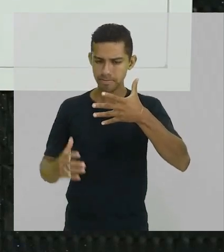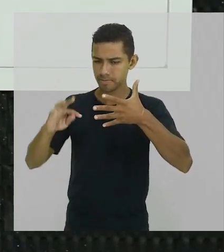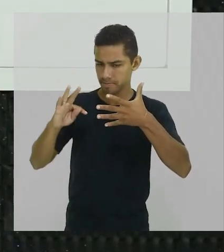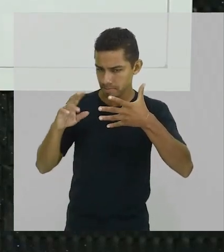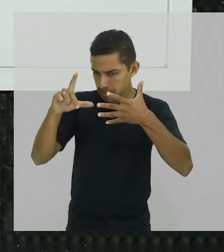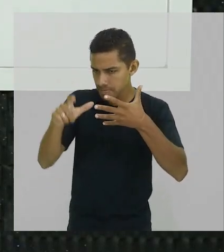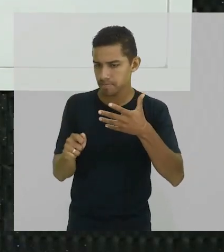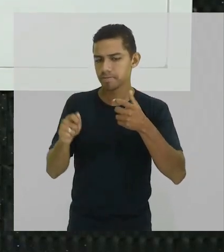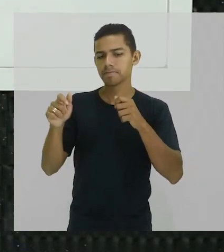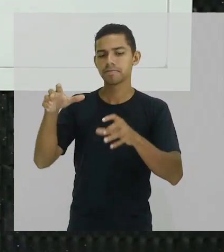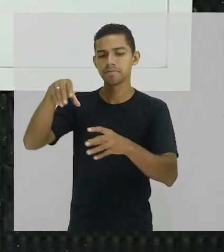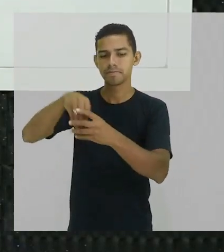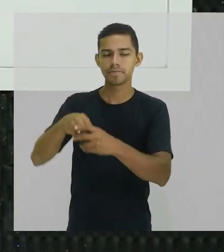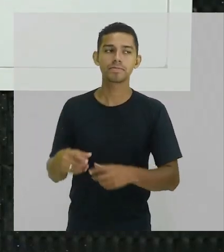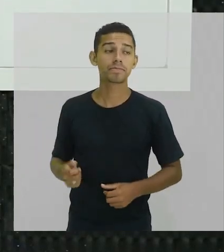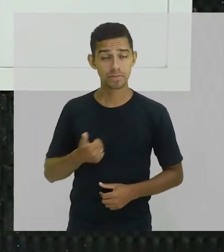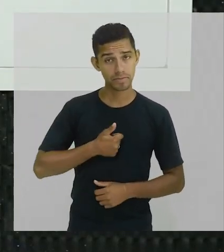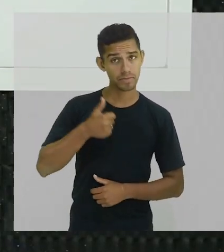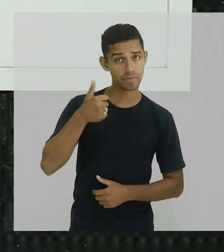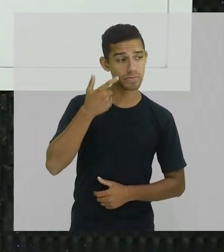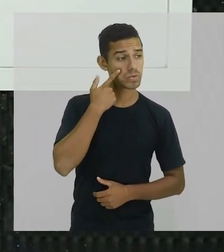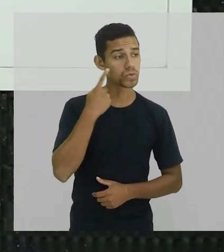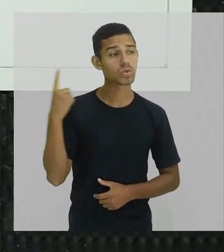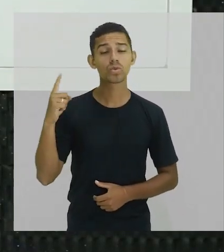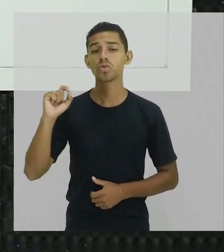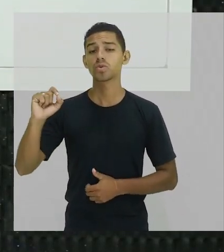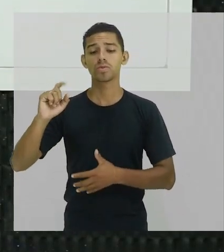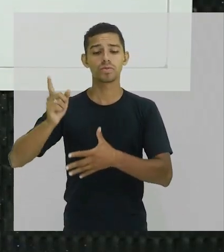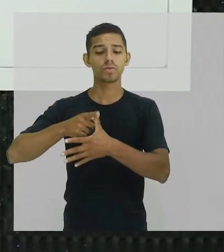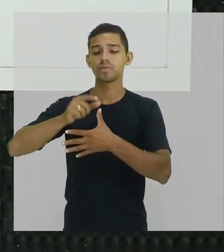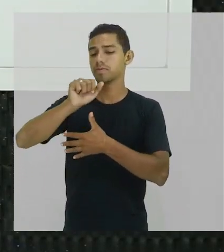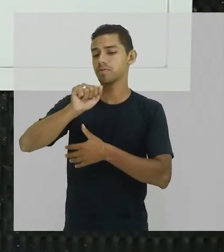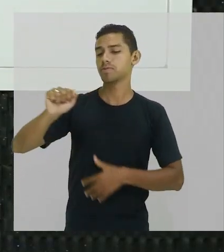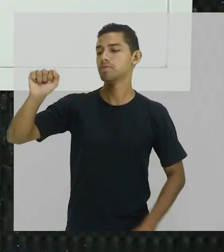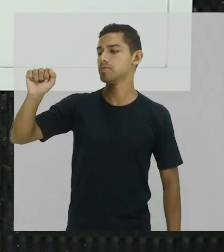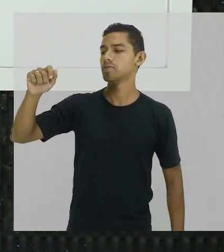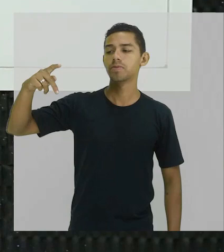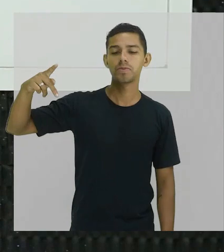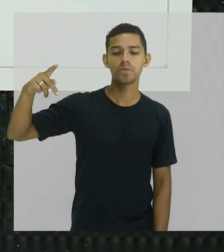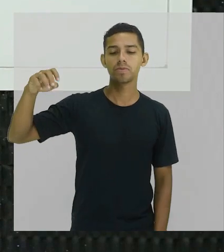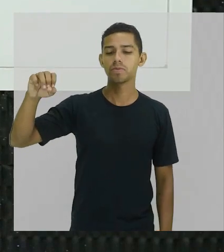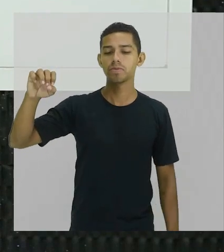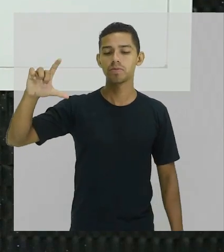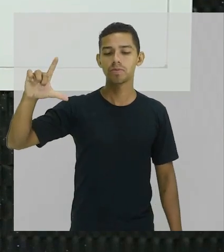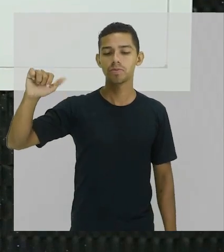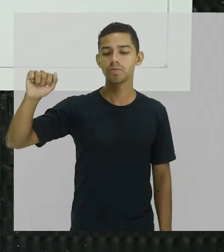se tratando, né? Então vamos lá. Primeiro, o que é polarização?